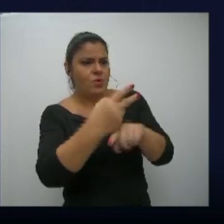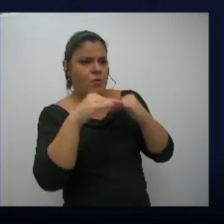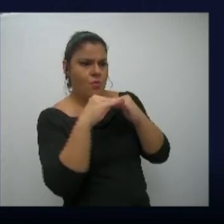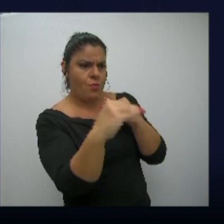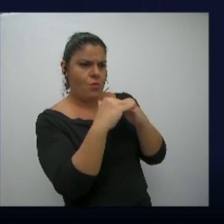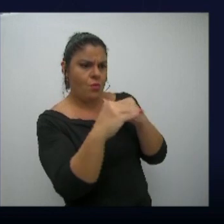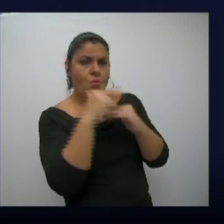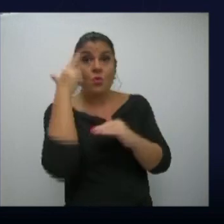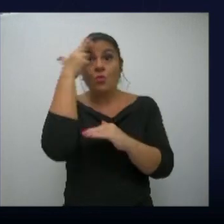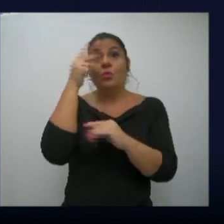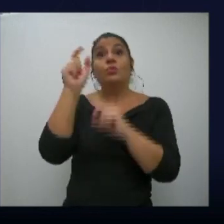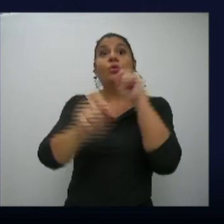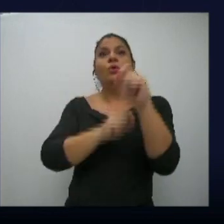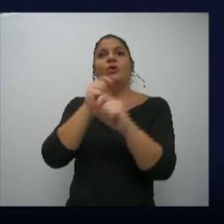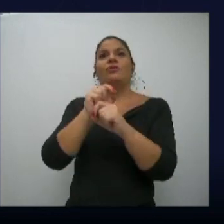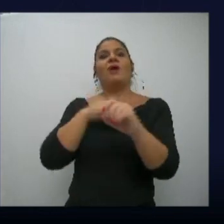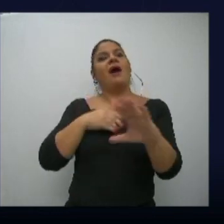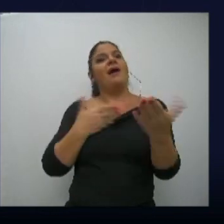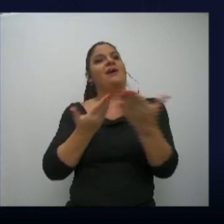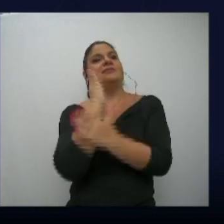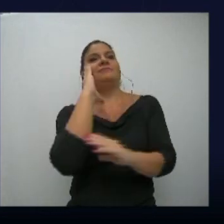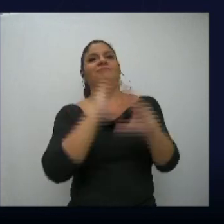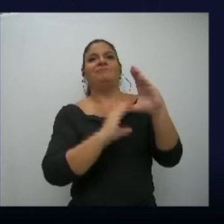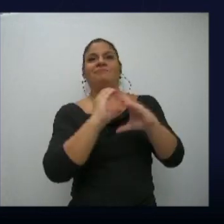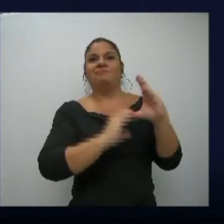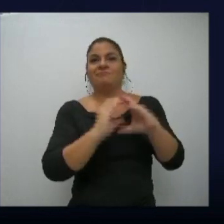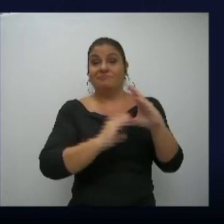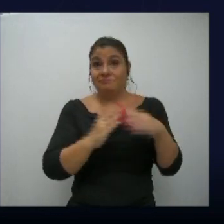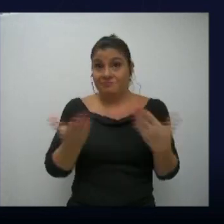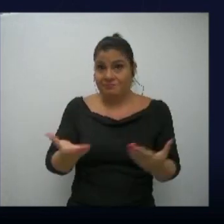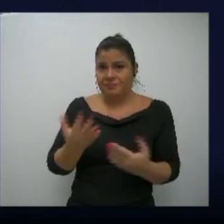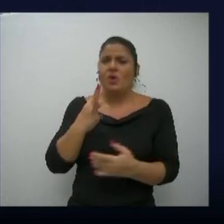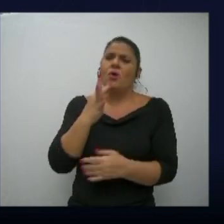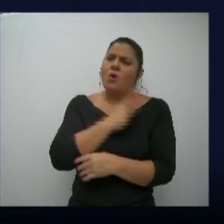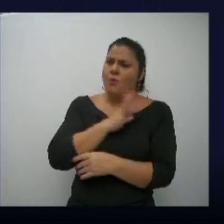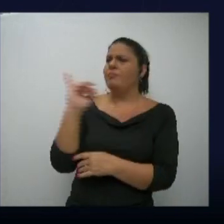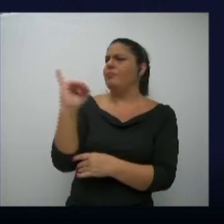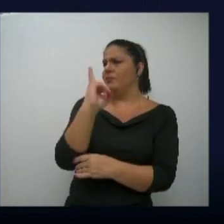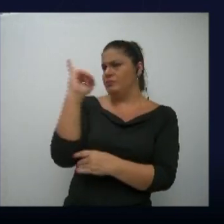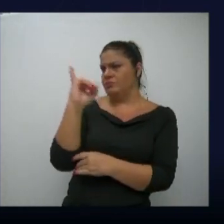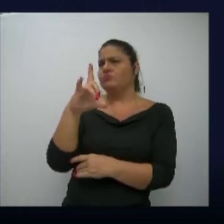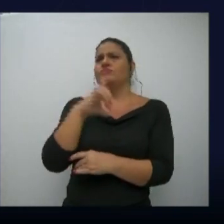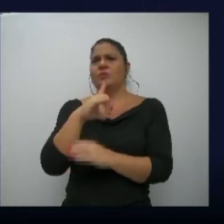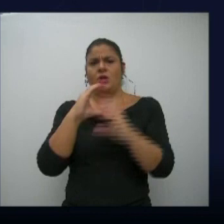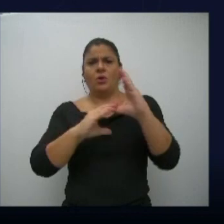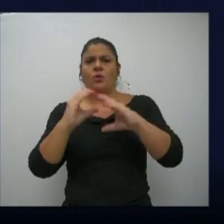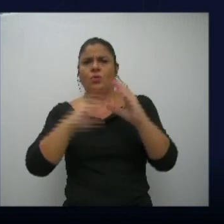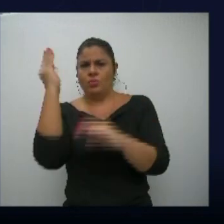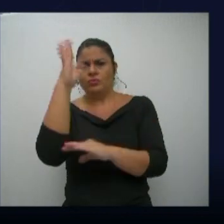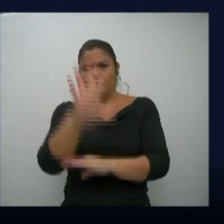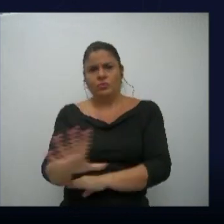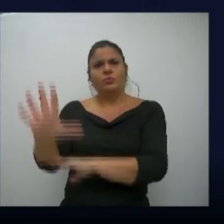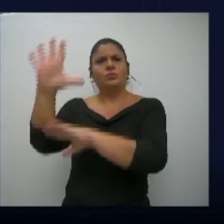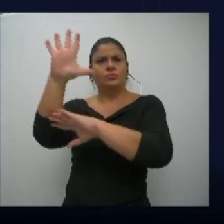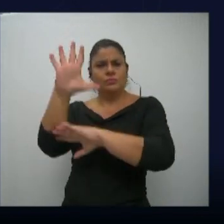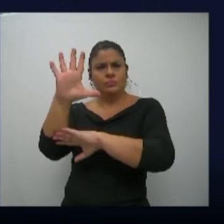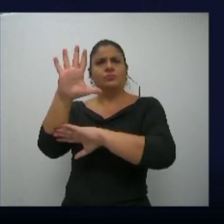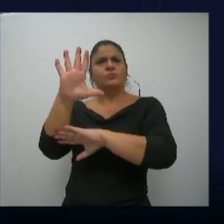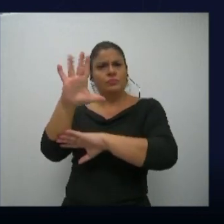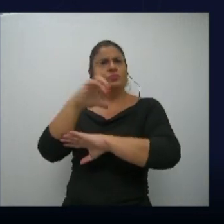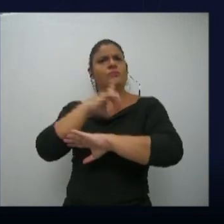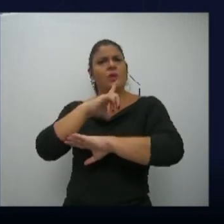o sonho do brasileiro sempre foi ser concursado público né e óbvio que importante que tem concurso no Brasil e tem